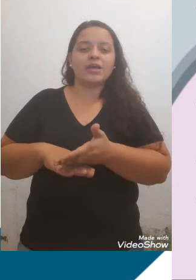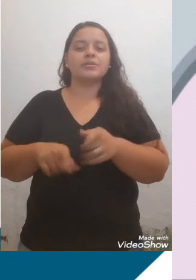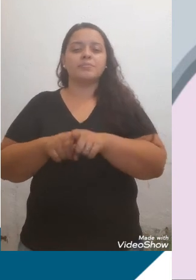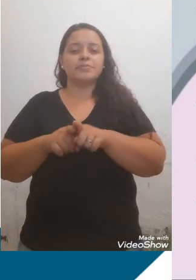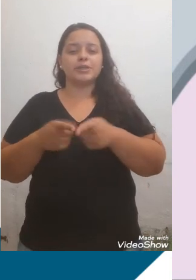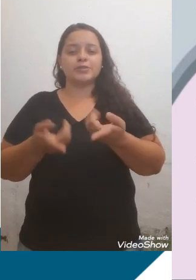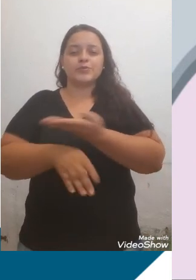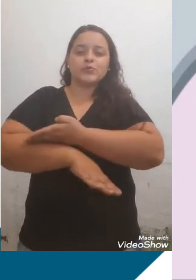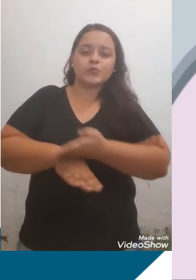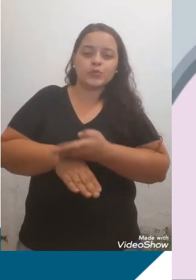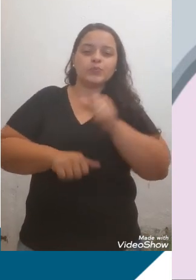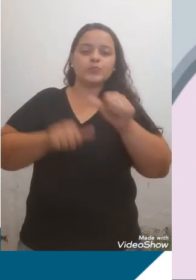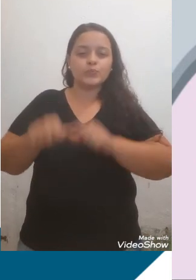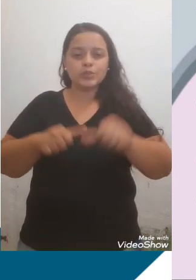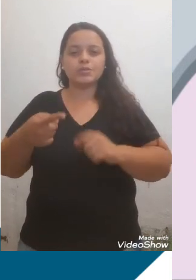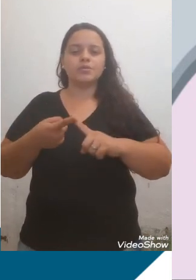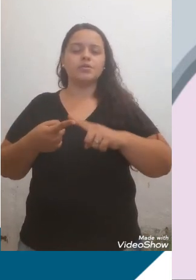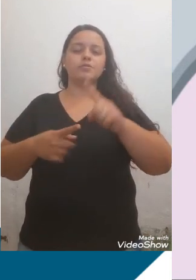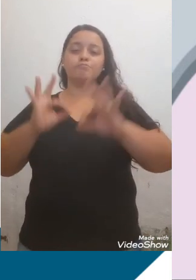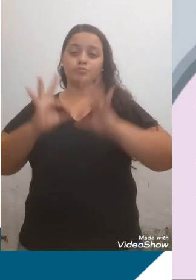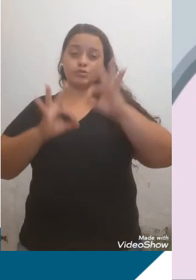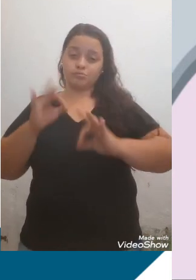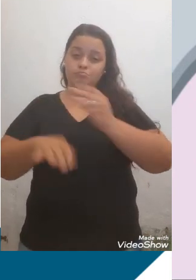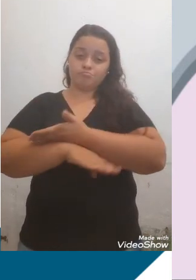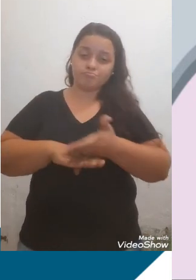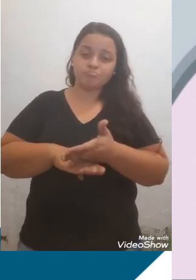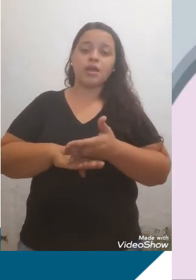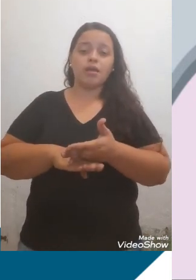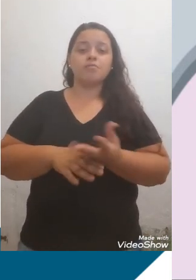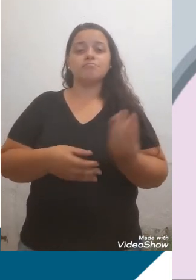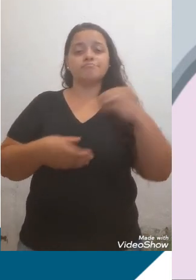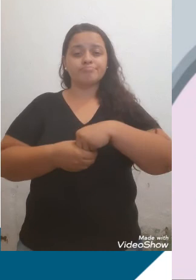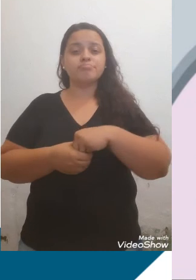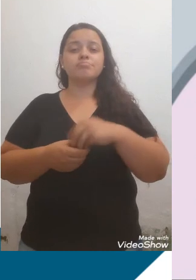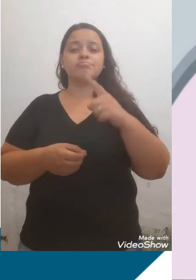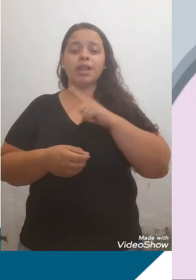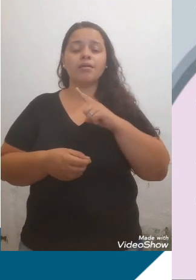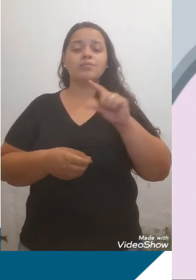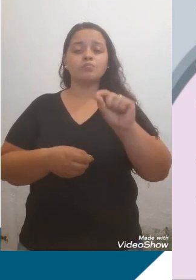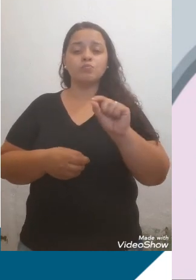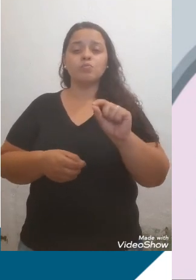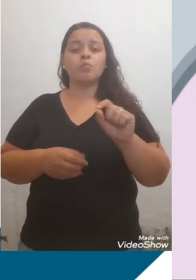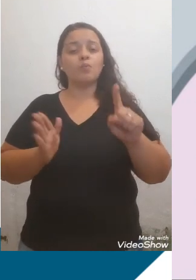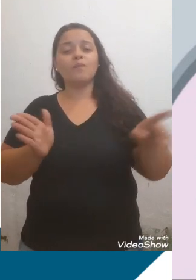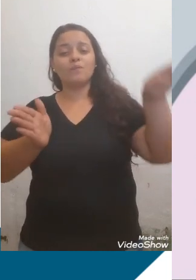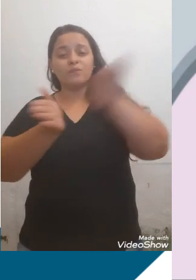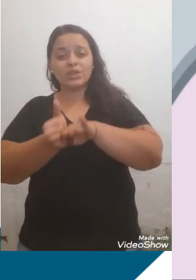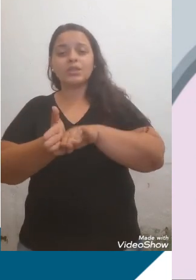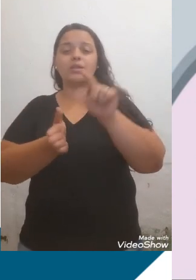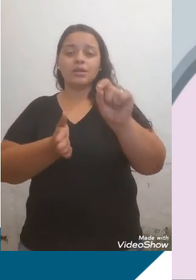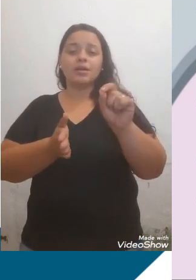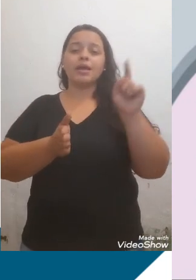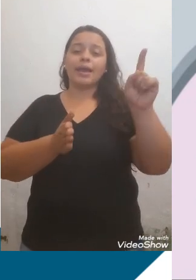Então, esses projetos de embranquecimento envolvem principalmente a vinda de imigrantes